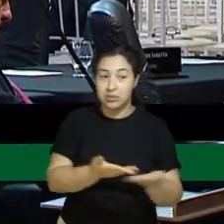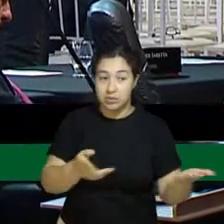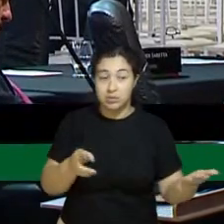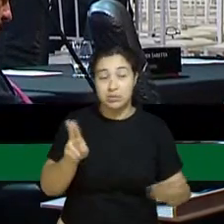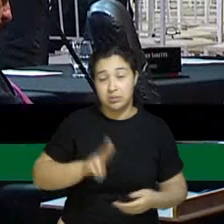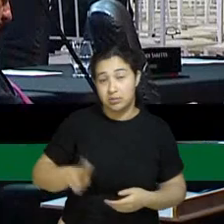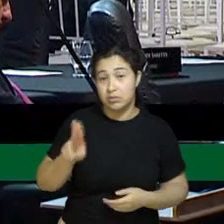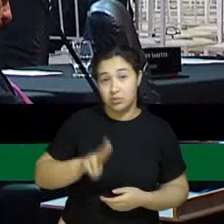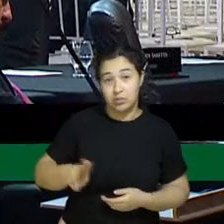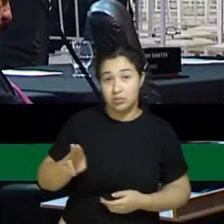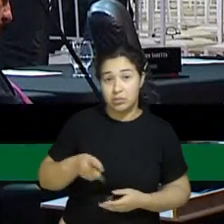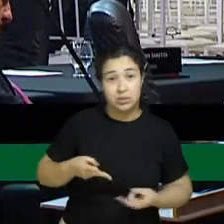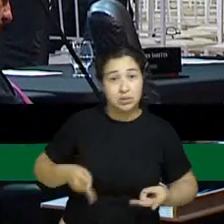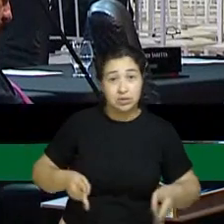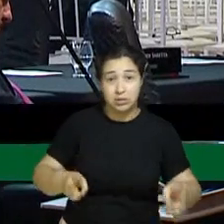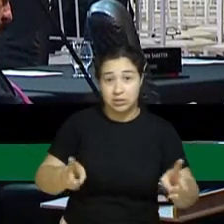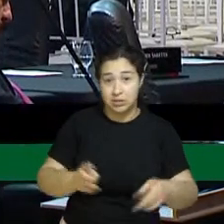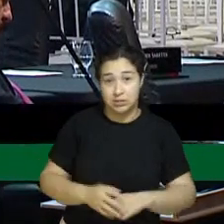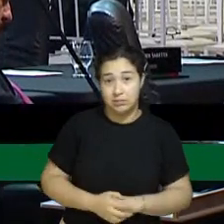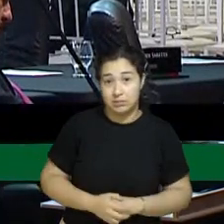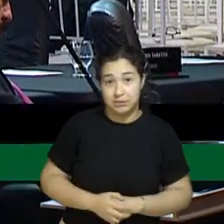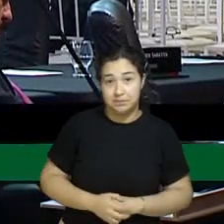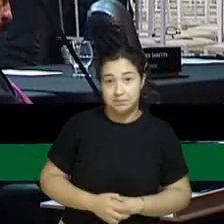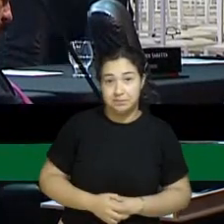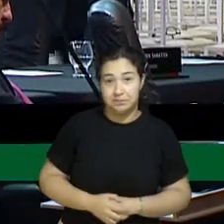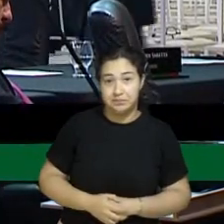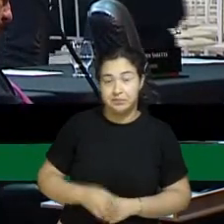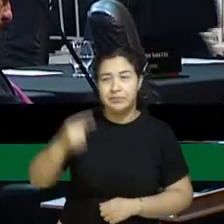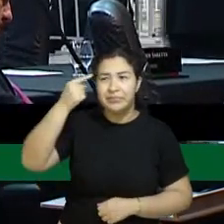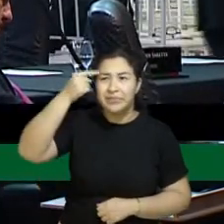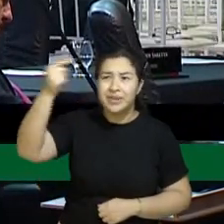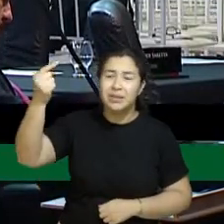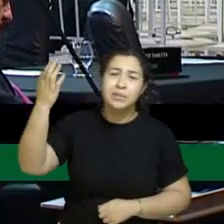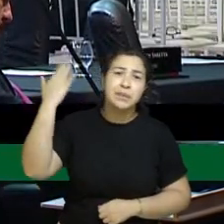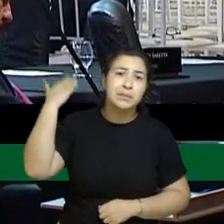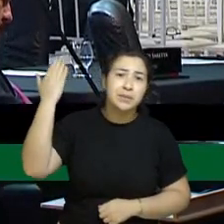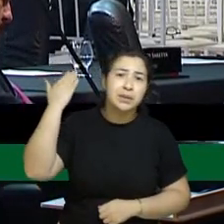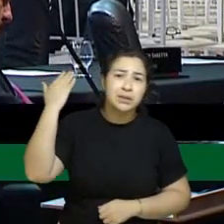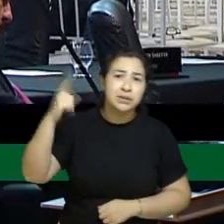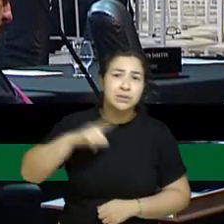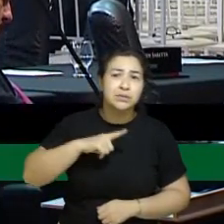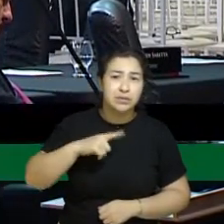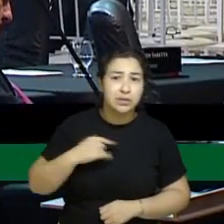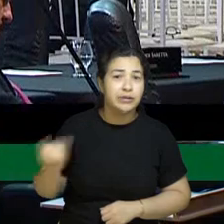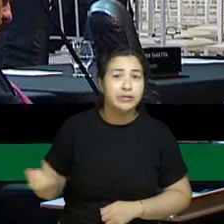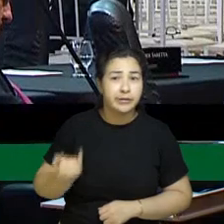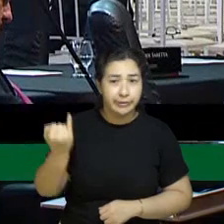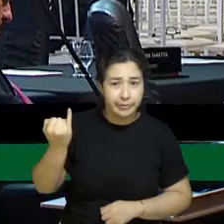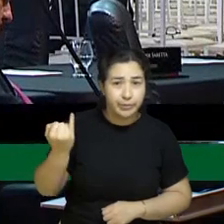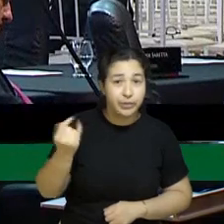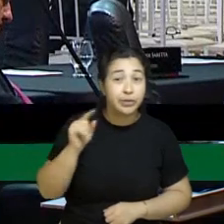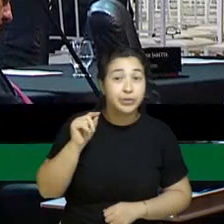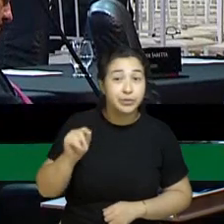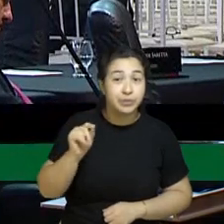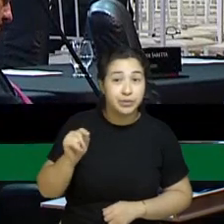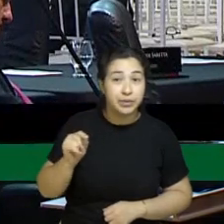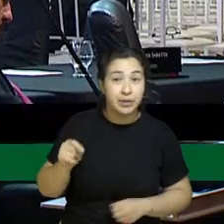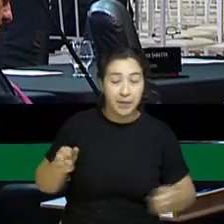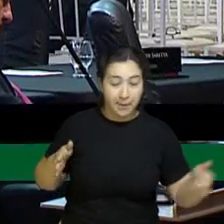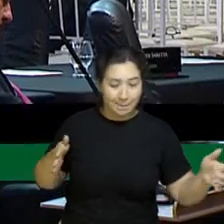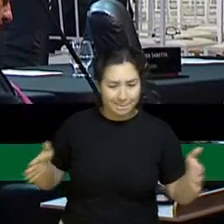um usuário, vai para a vila, enfim. Mas nós temos que nos lembrar do passado e que a gente tire uma importante lição disso aí. Durante muito